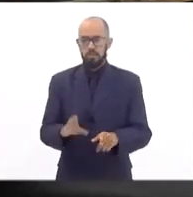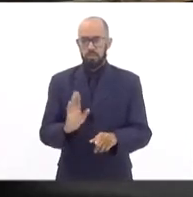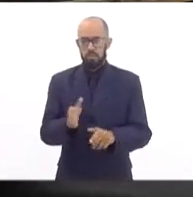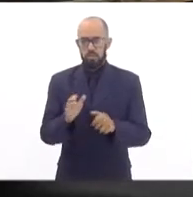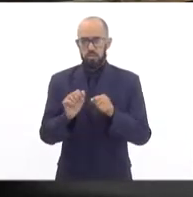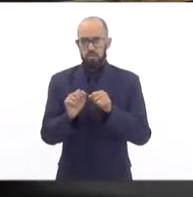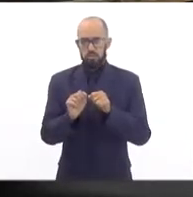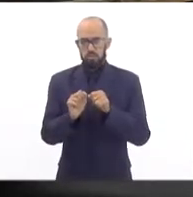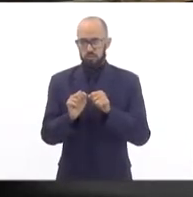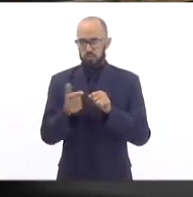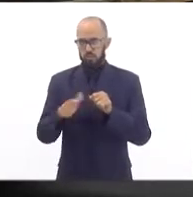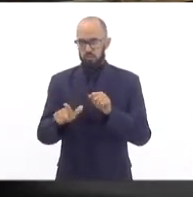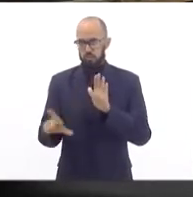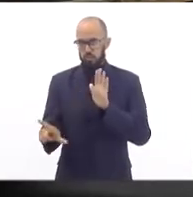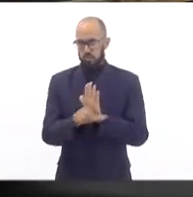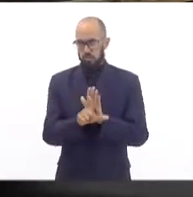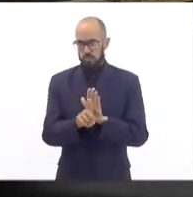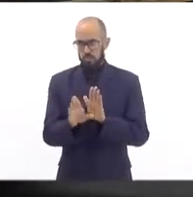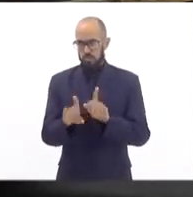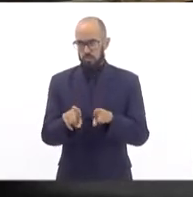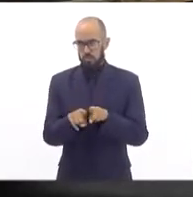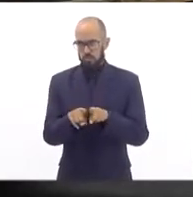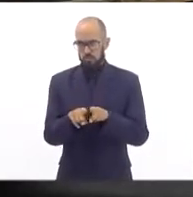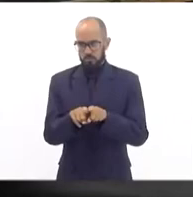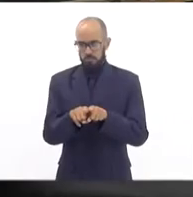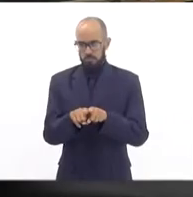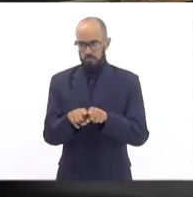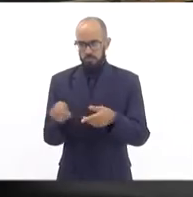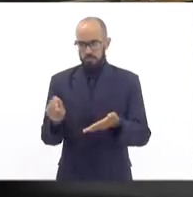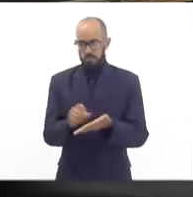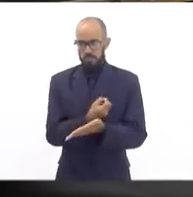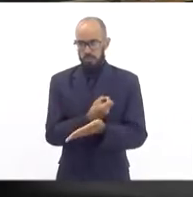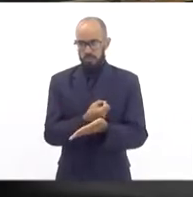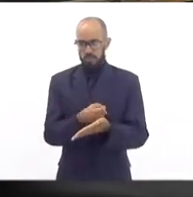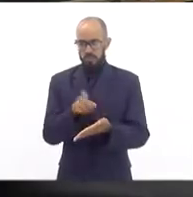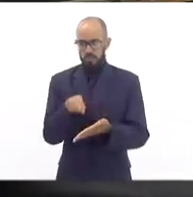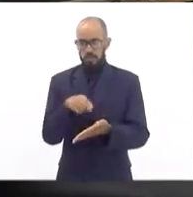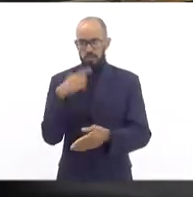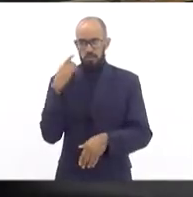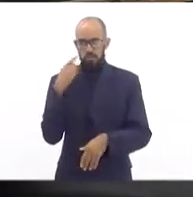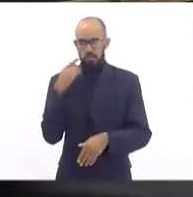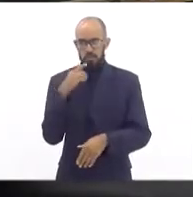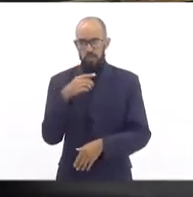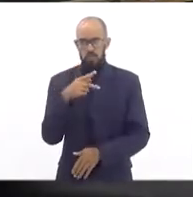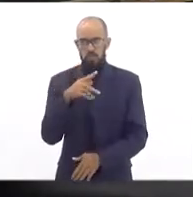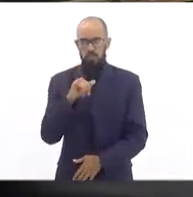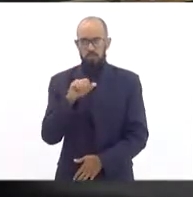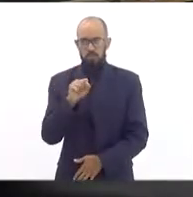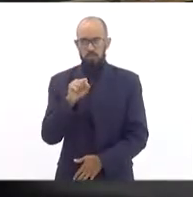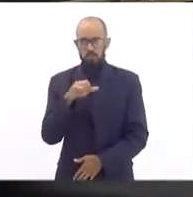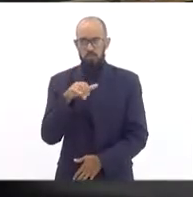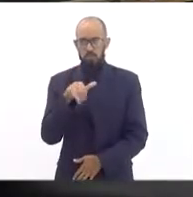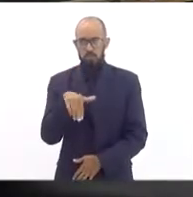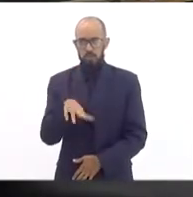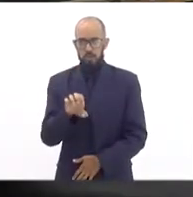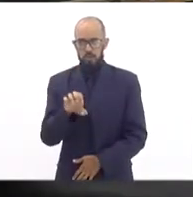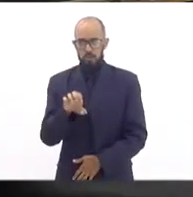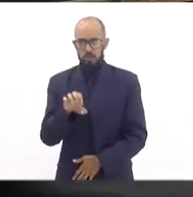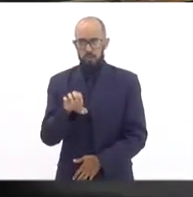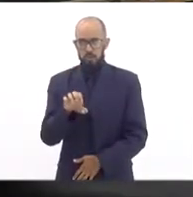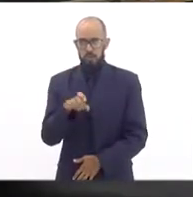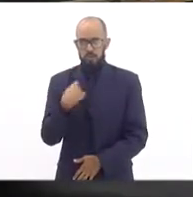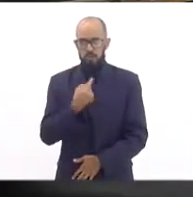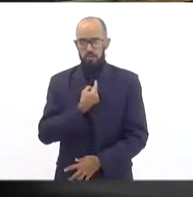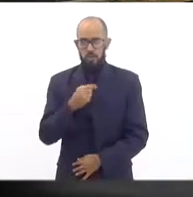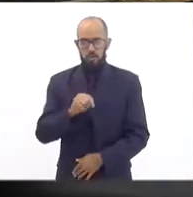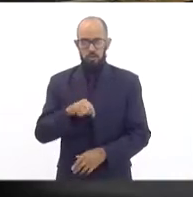lei que assina essa lei o deputado Pisciani, e nós discutimos aqui